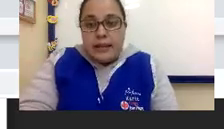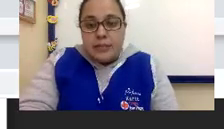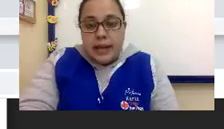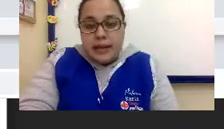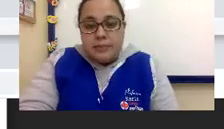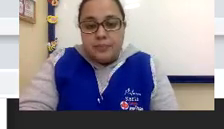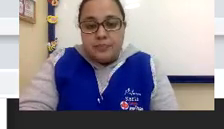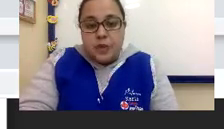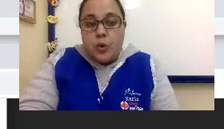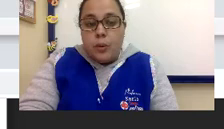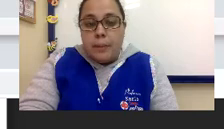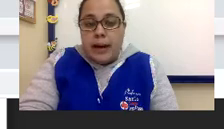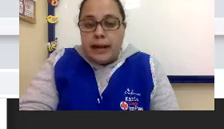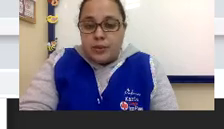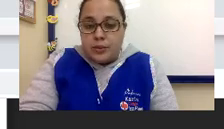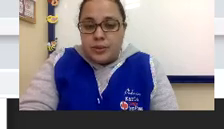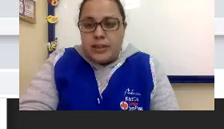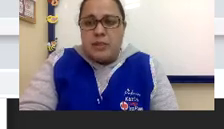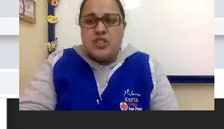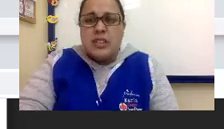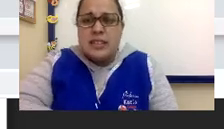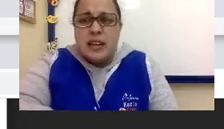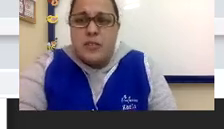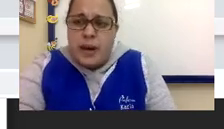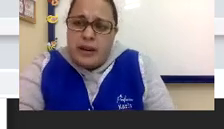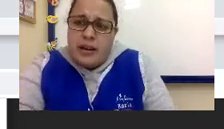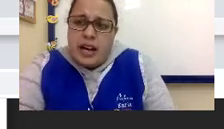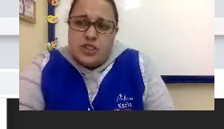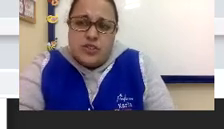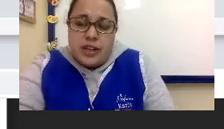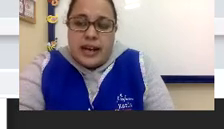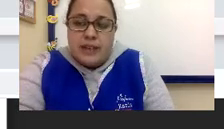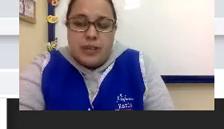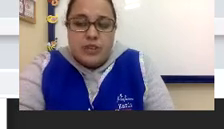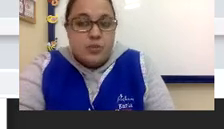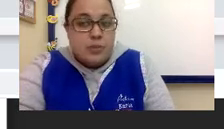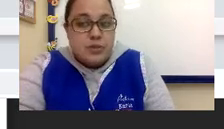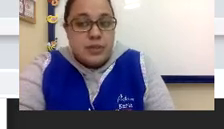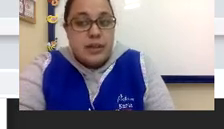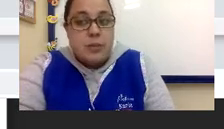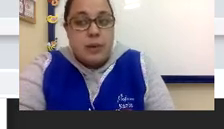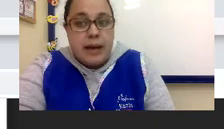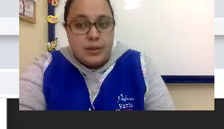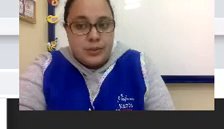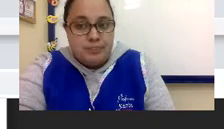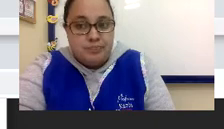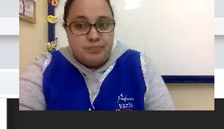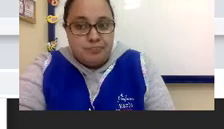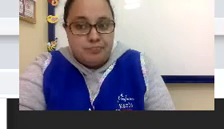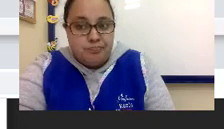E também o mau hálito, né? Imagina que terrível é a gente ficar do lado de uma pessoa que tem um mau